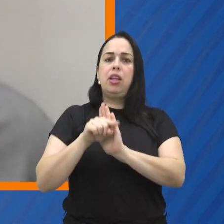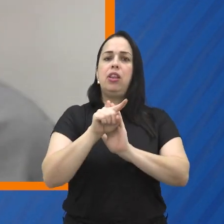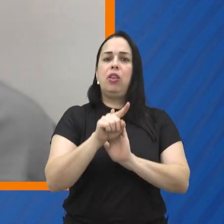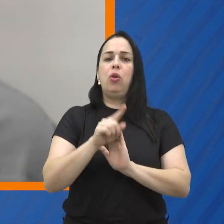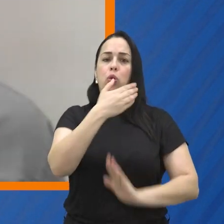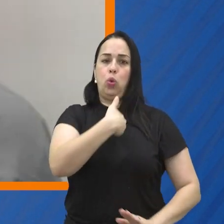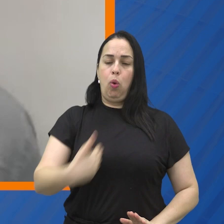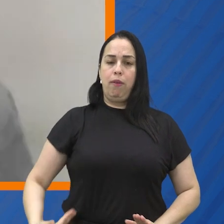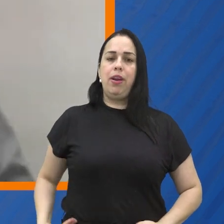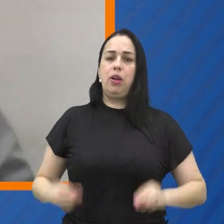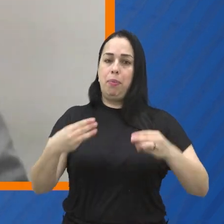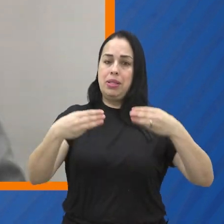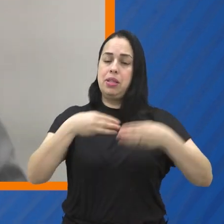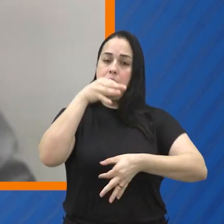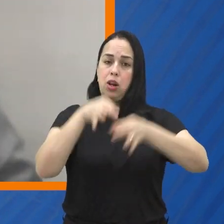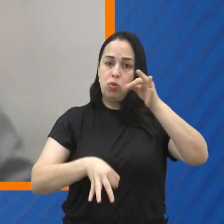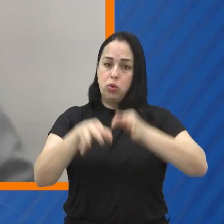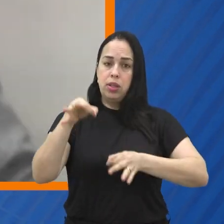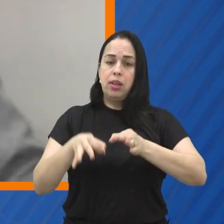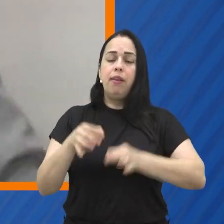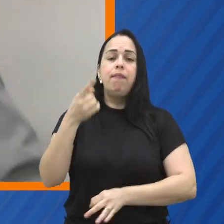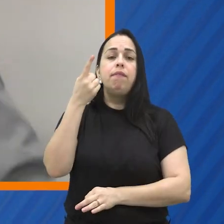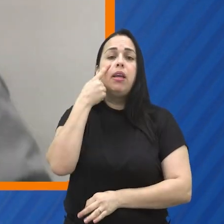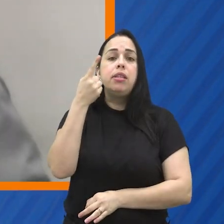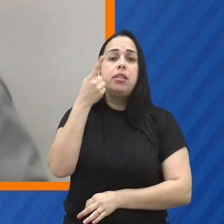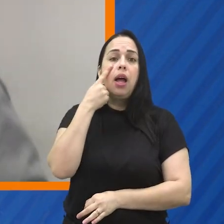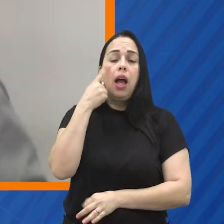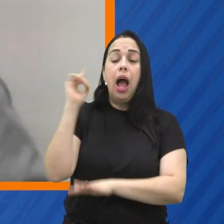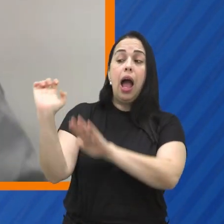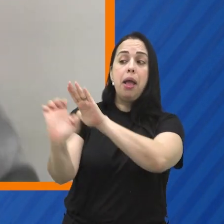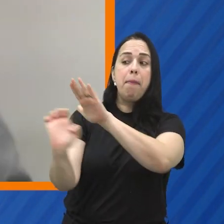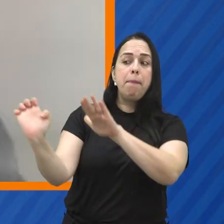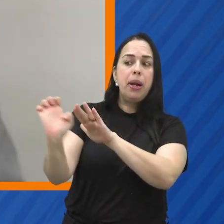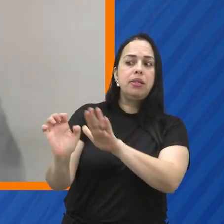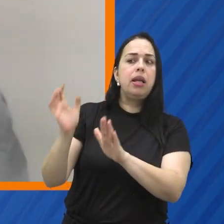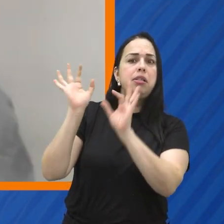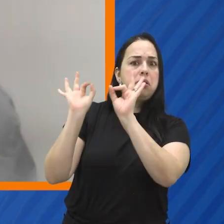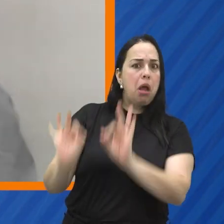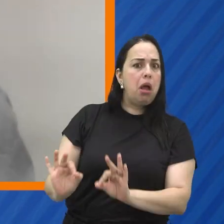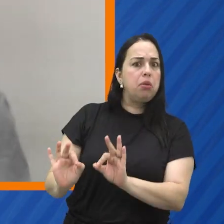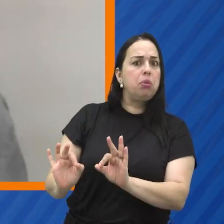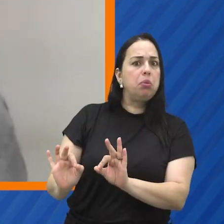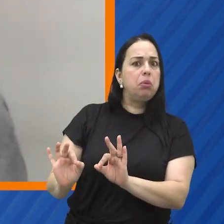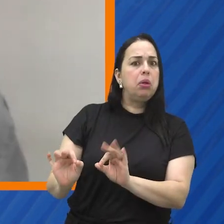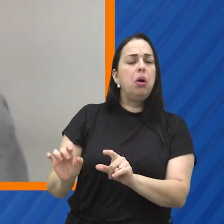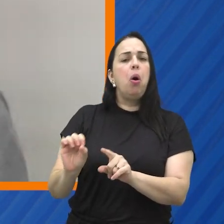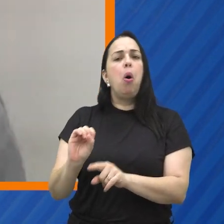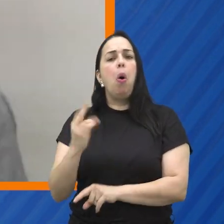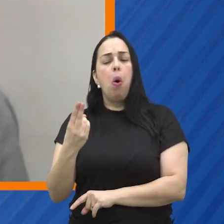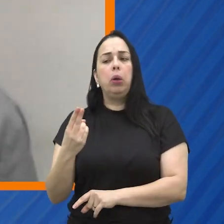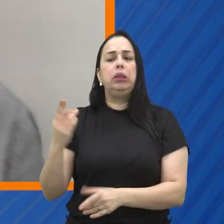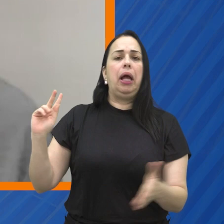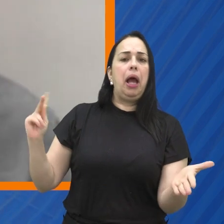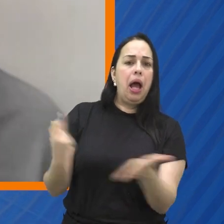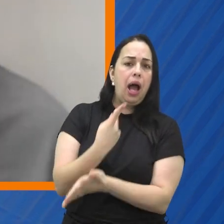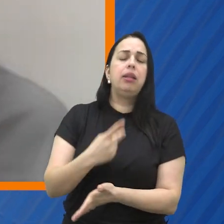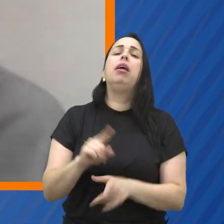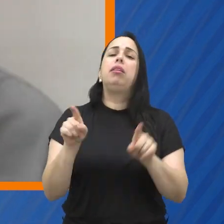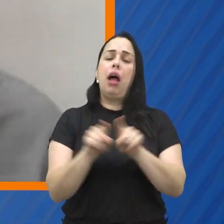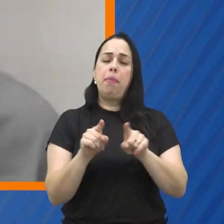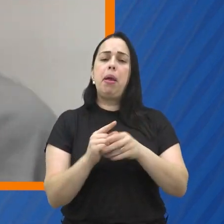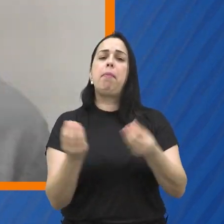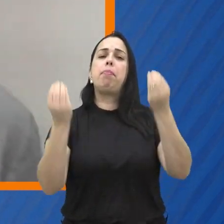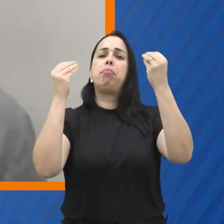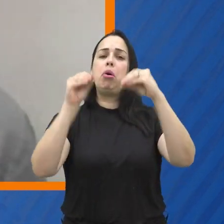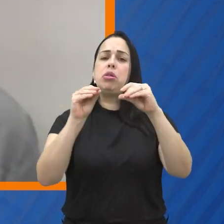que é a plataforma ligada ao Ministério da Justiça, verificar se a empresa está listada e também reclamar nessa plataforma. E, por